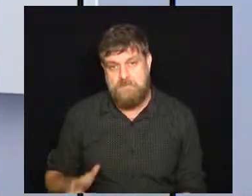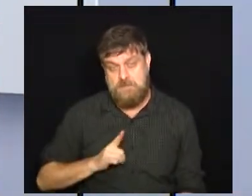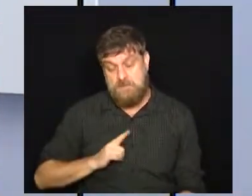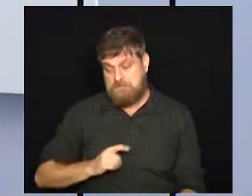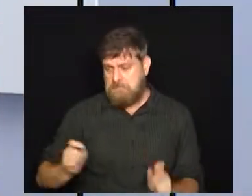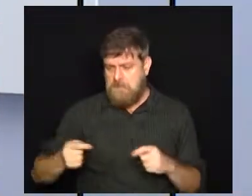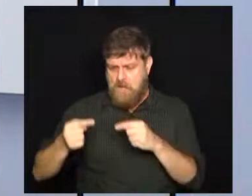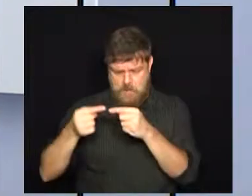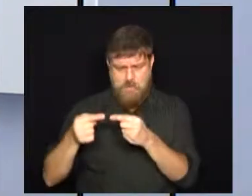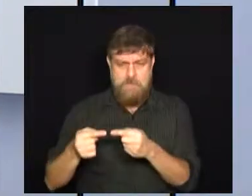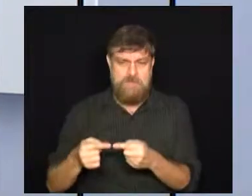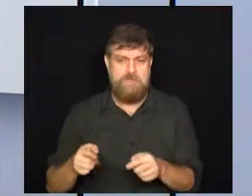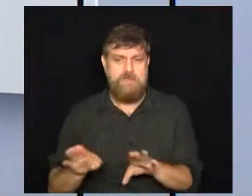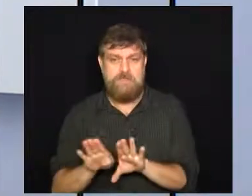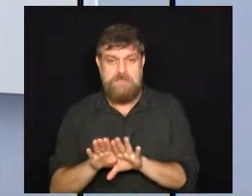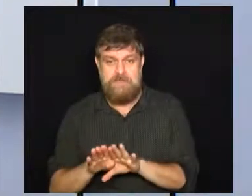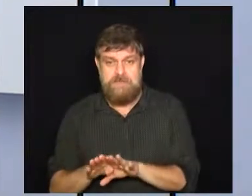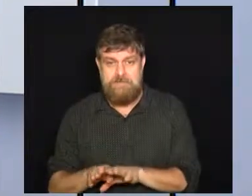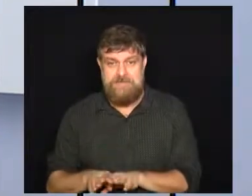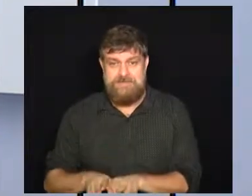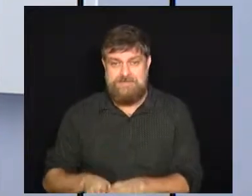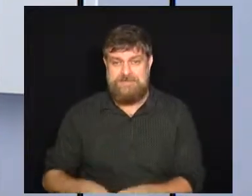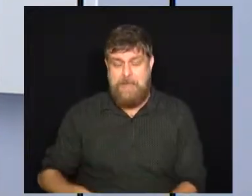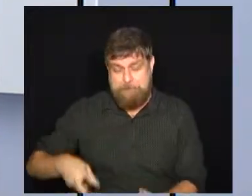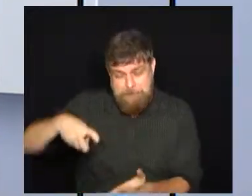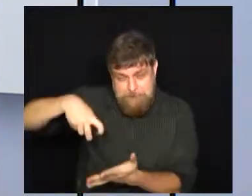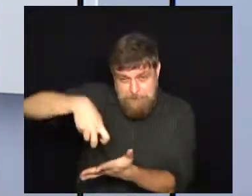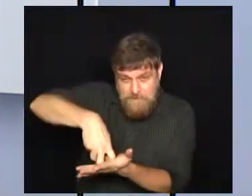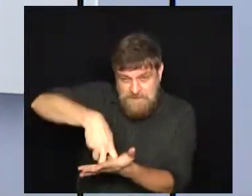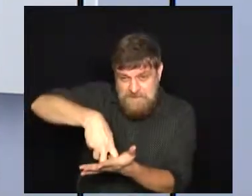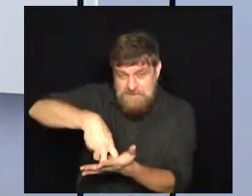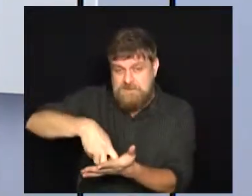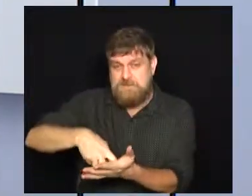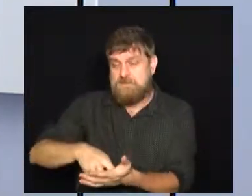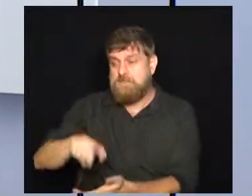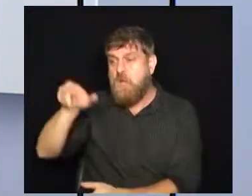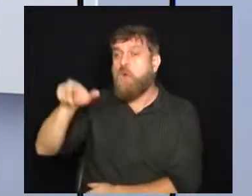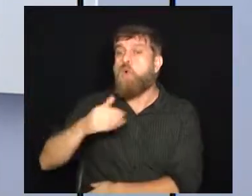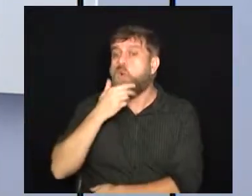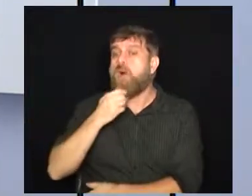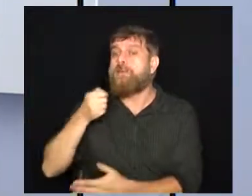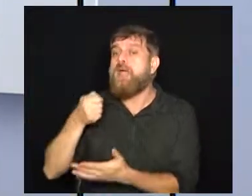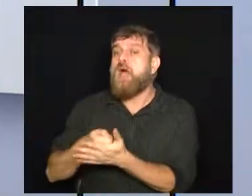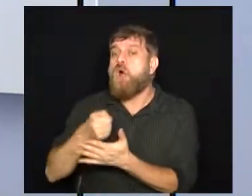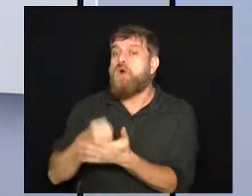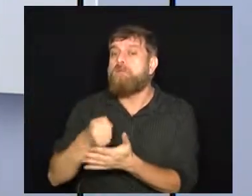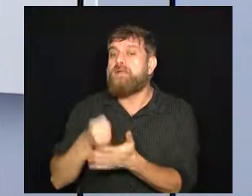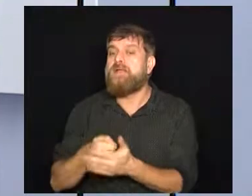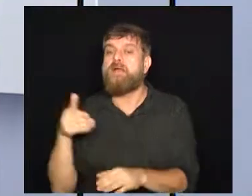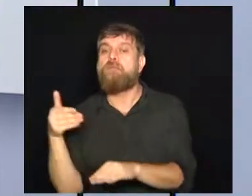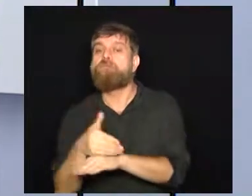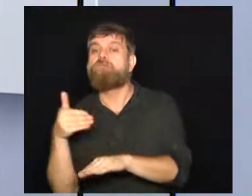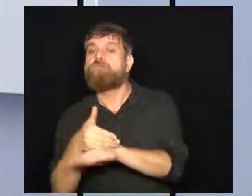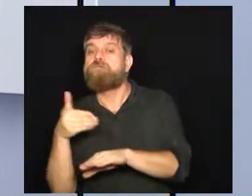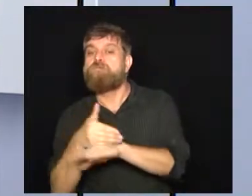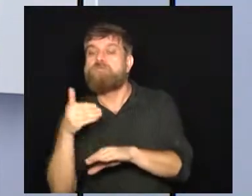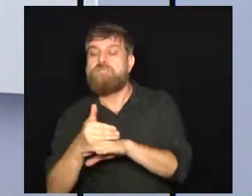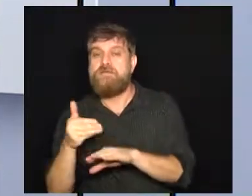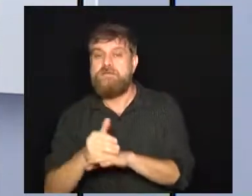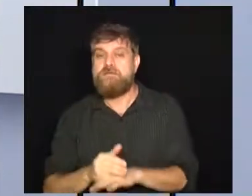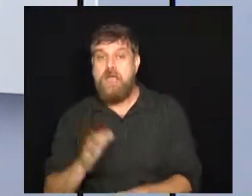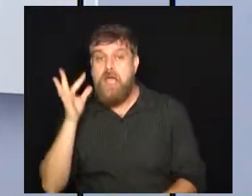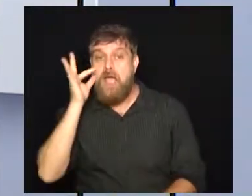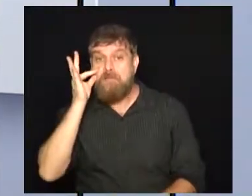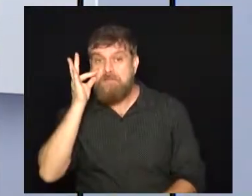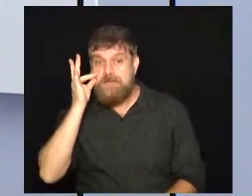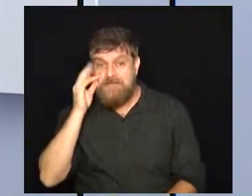caberia fazer parte da punição dele, ele ser obrigado a frequentar esse